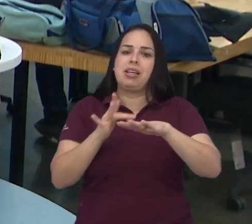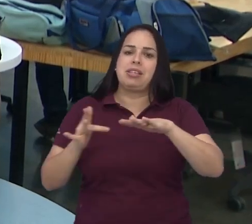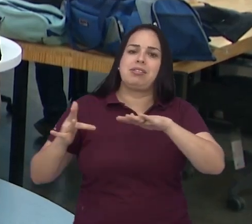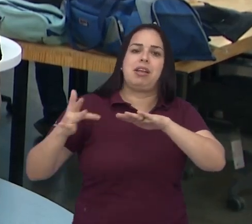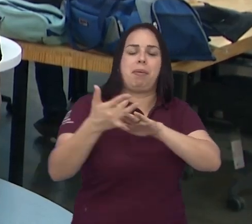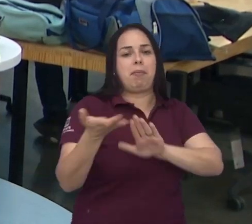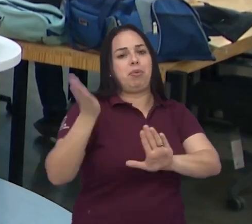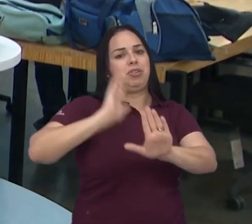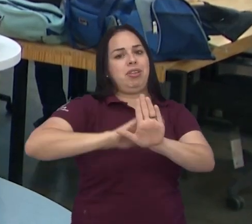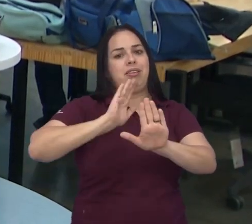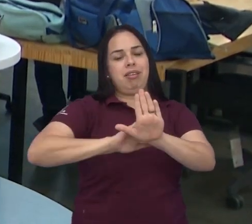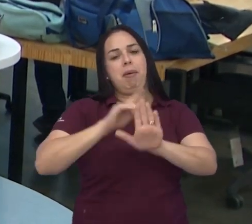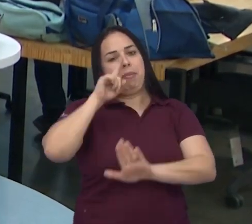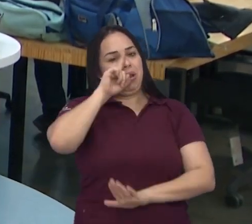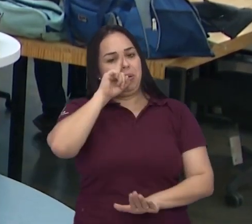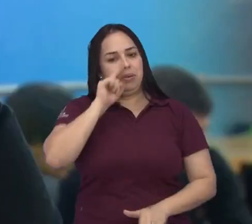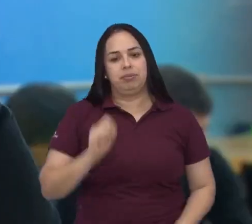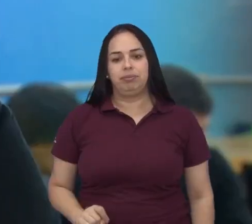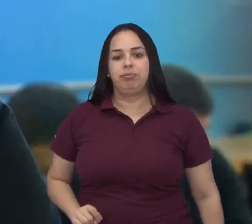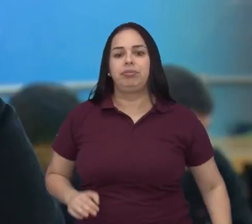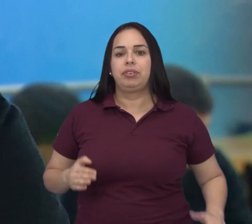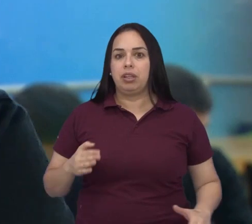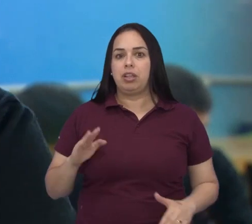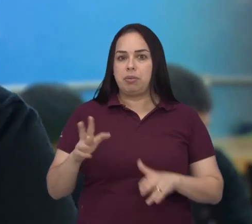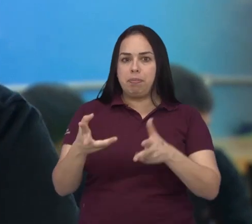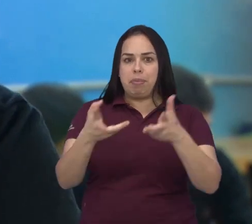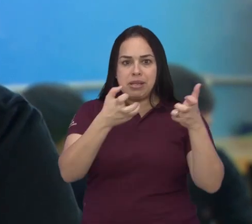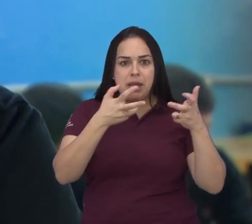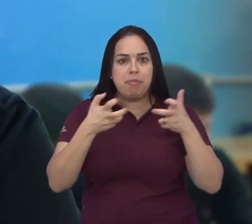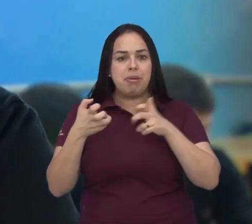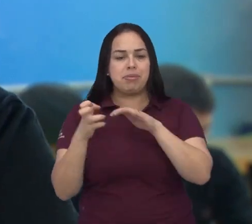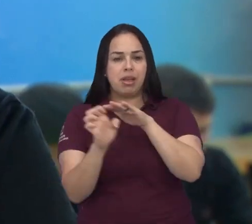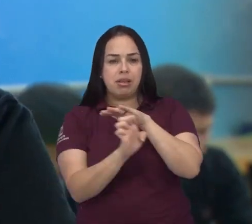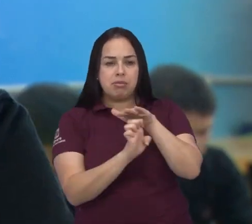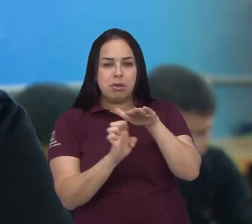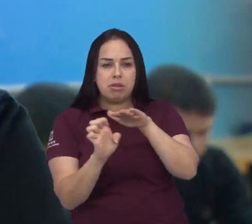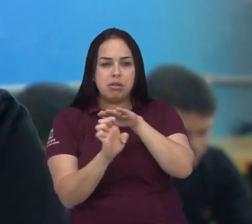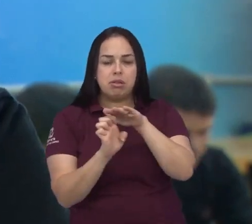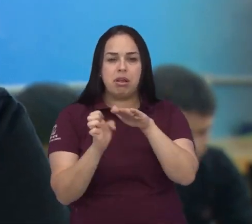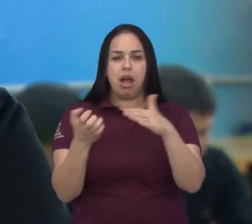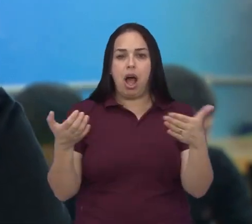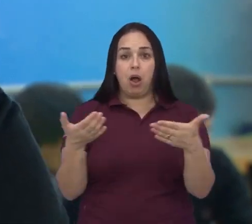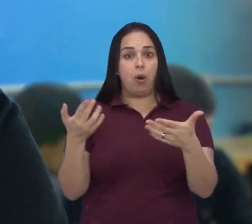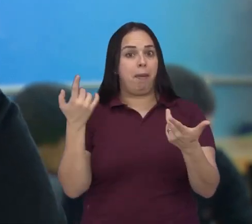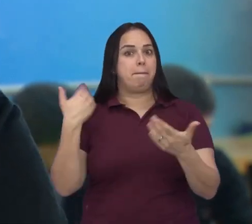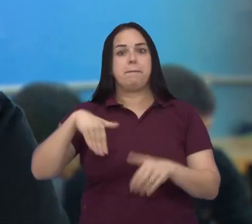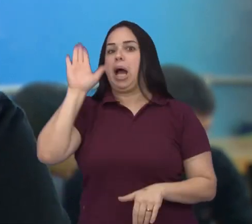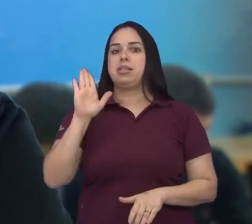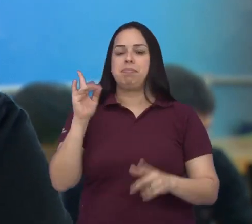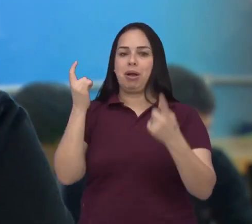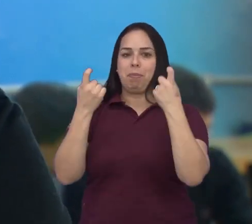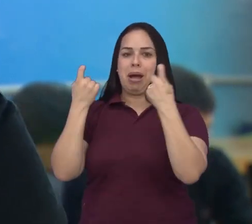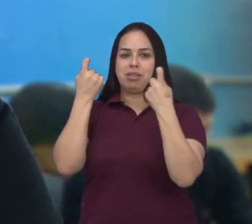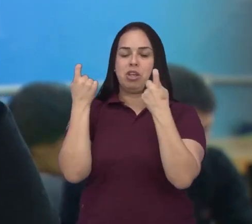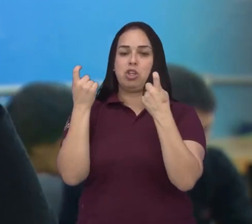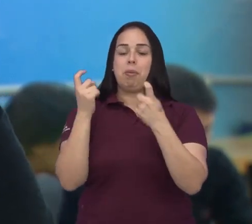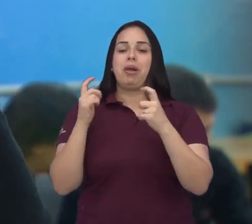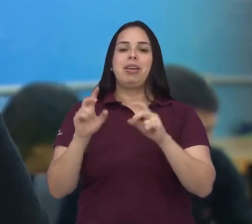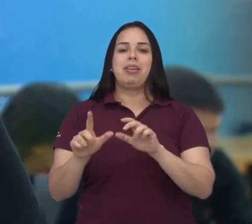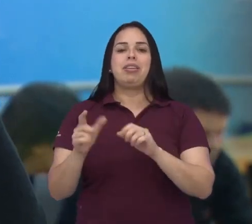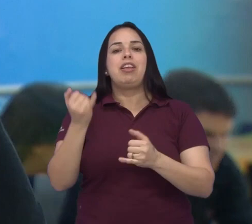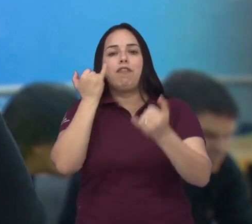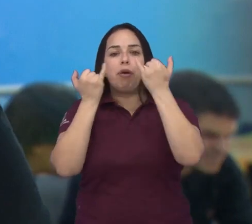redes sociais escondem alguns perigos. A gente percebe que as empresas estão começando a ficar mais preocupadas com a